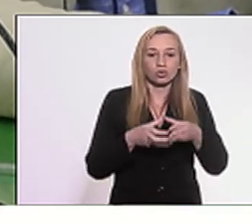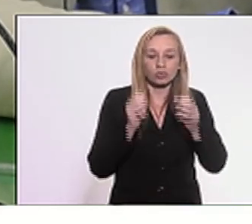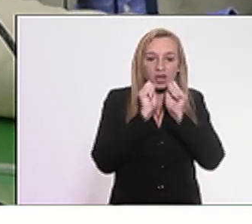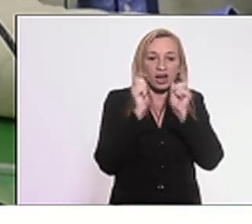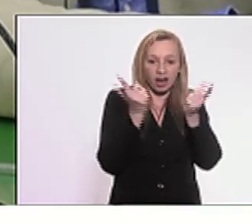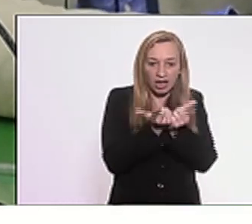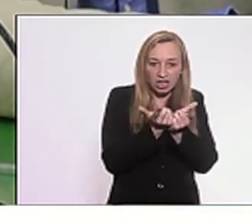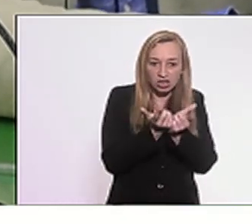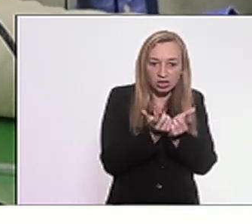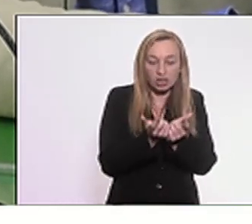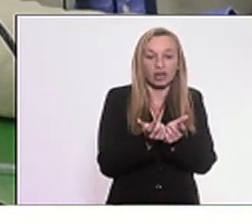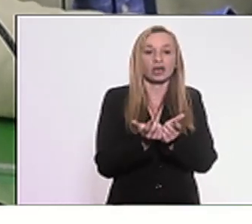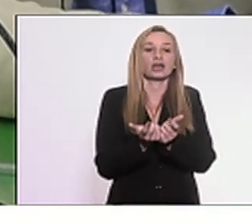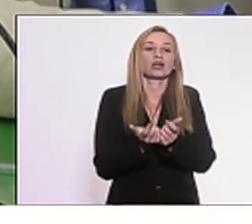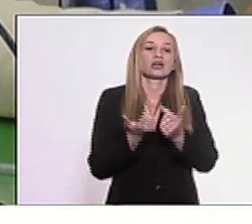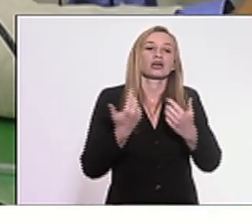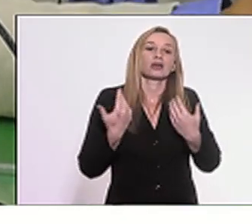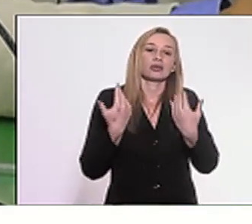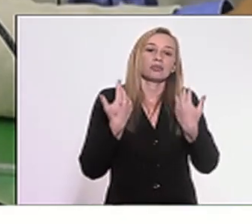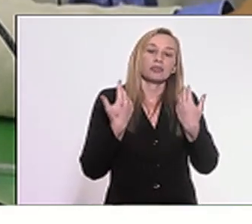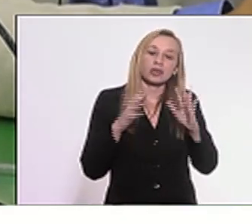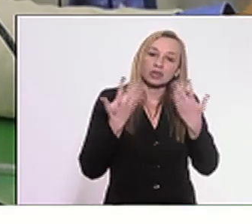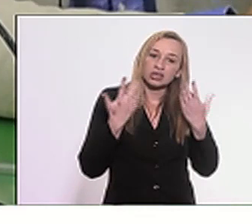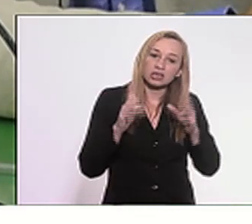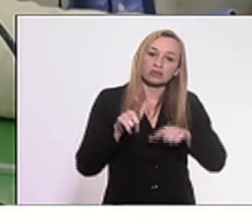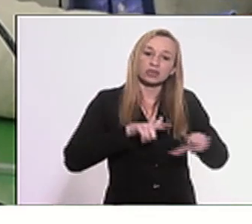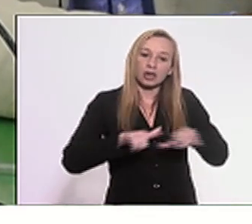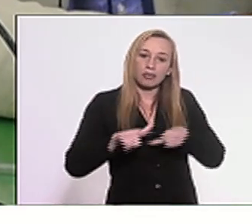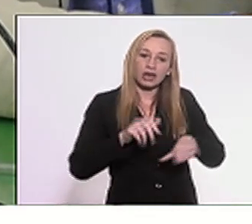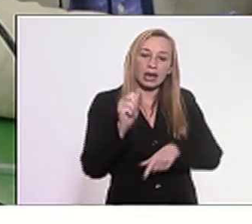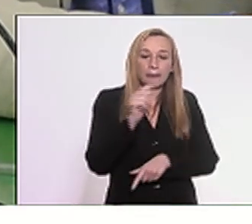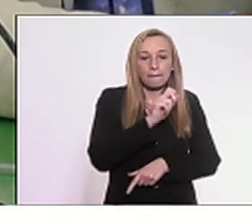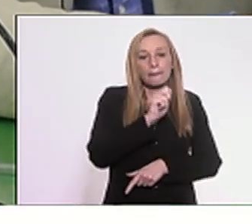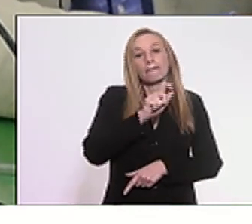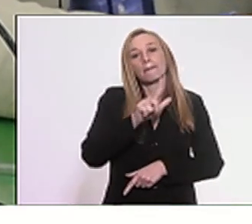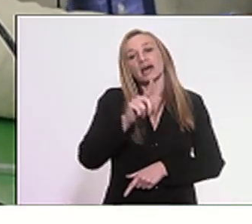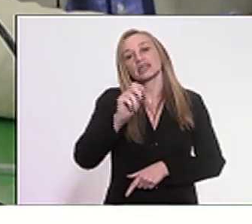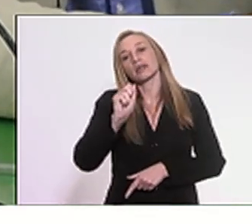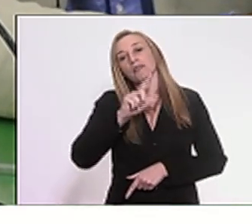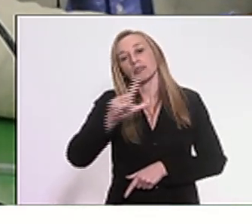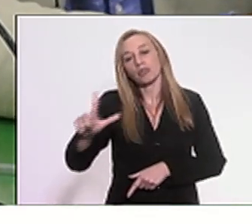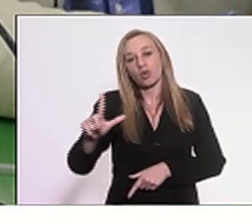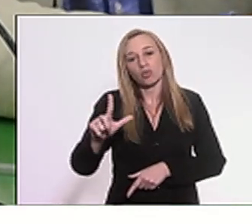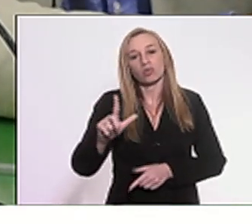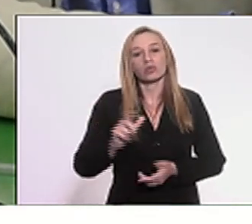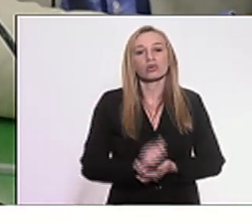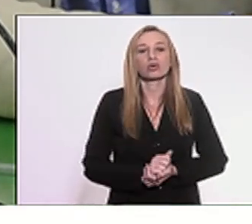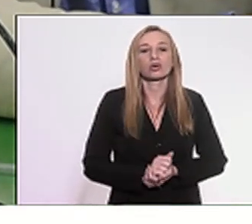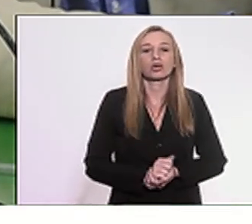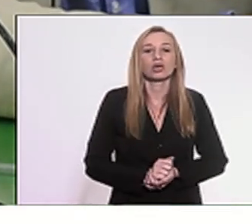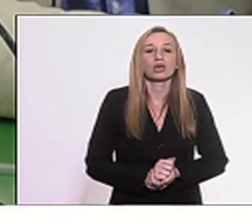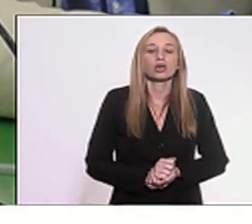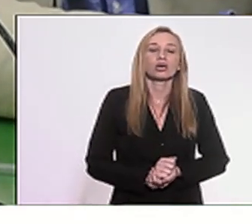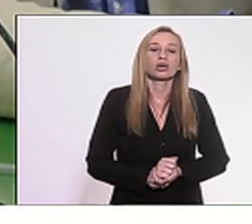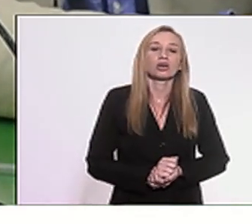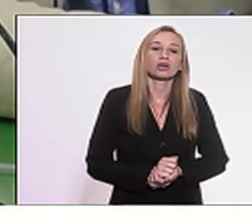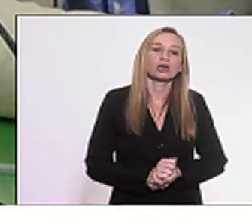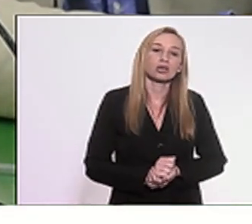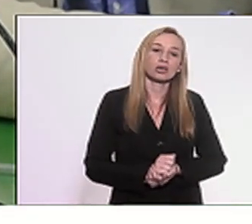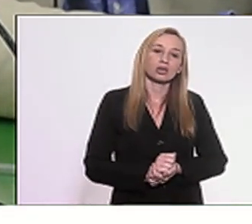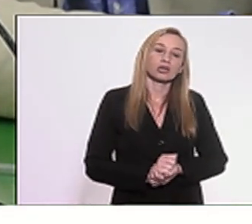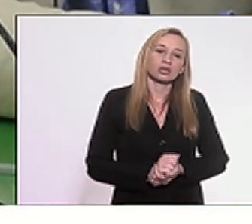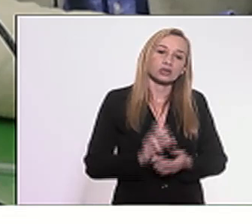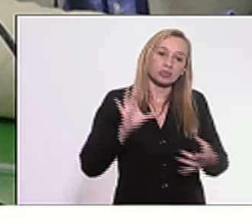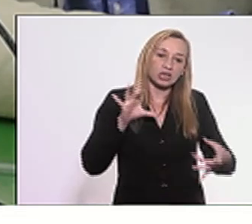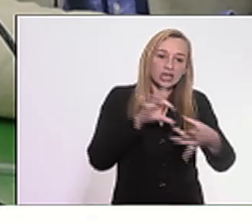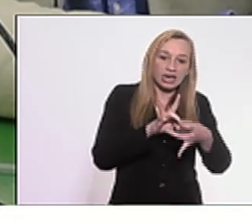está prestigiando esse trabalho que a APASEPOL está fazendo, e a nossa bandeira da APASEPOL, ela está ligada apenas